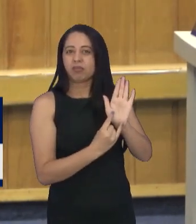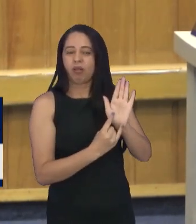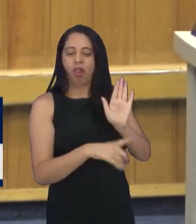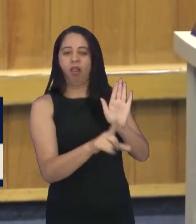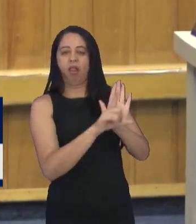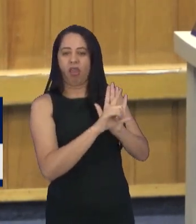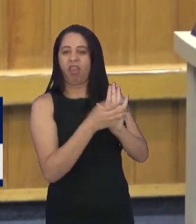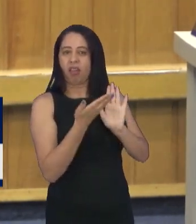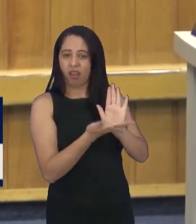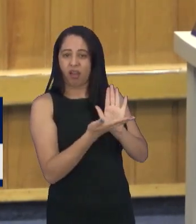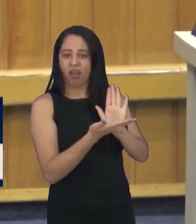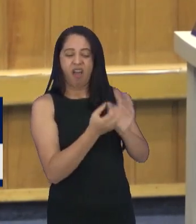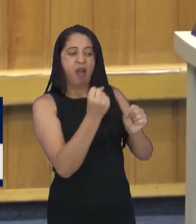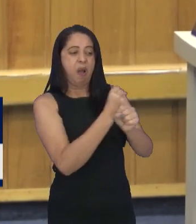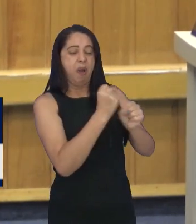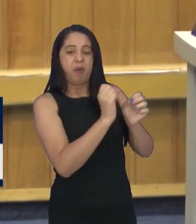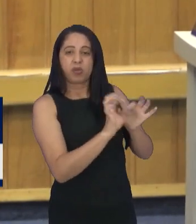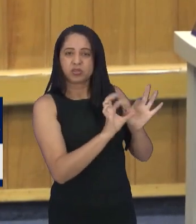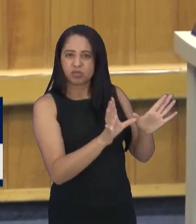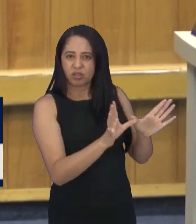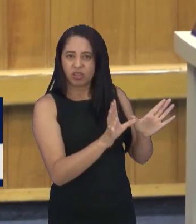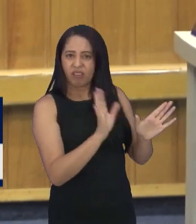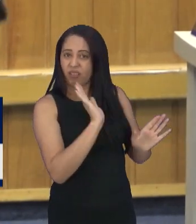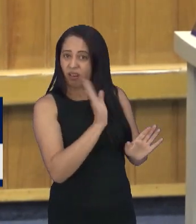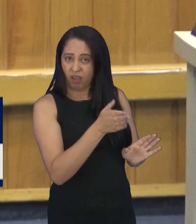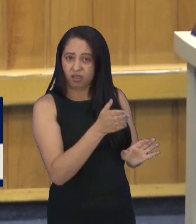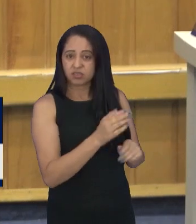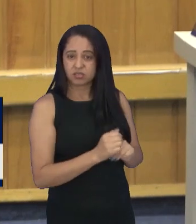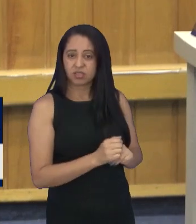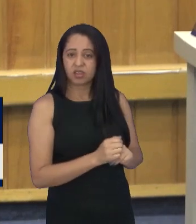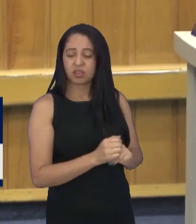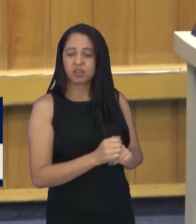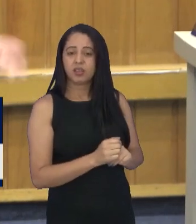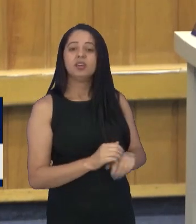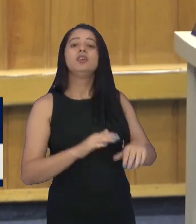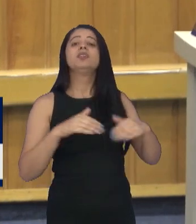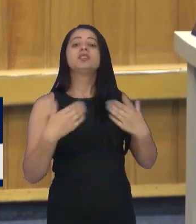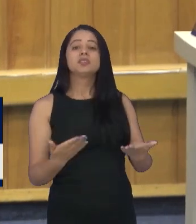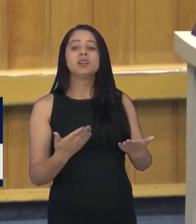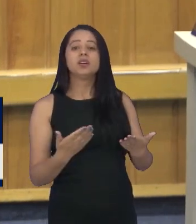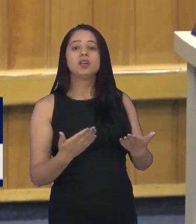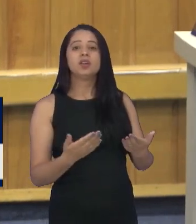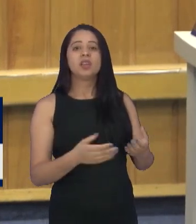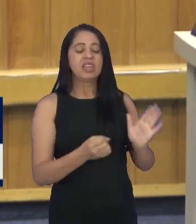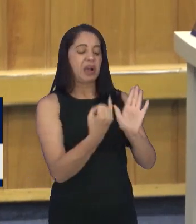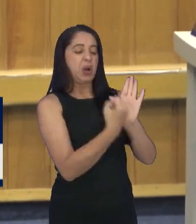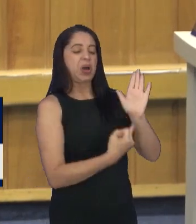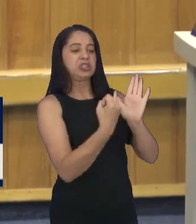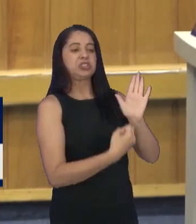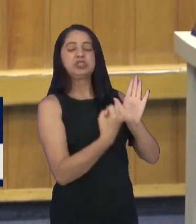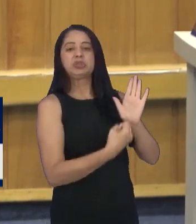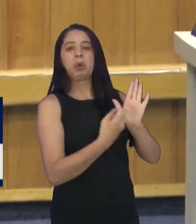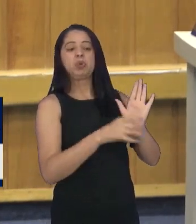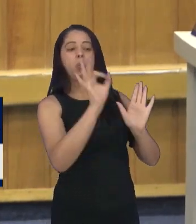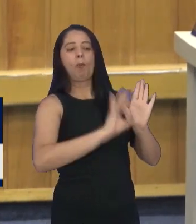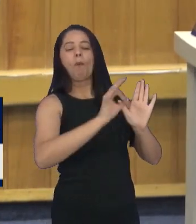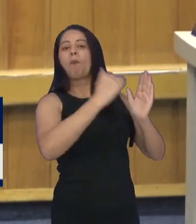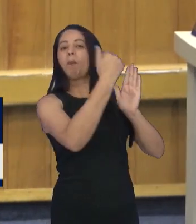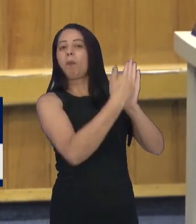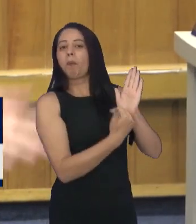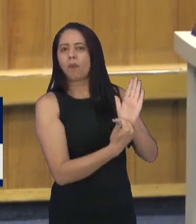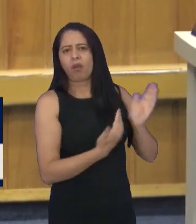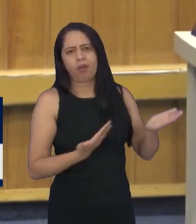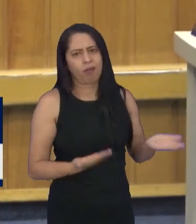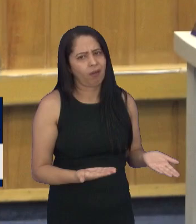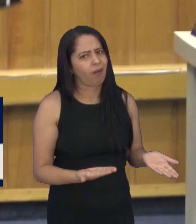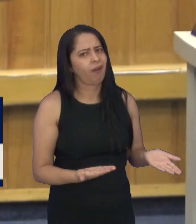lei, para ir muito além do que já está determinado, e ainda vai receber abatimento da outorga. Quer dizer,